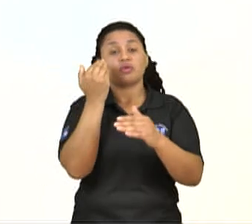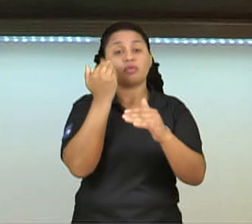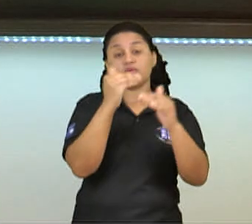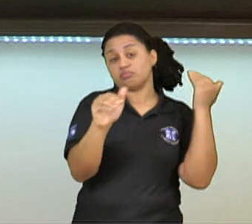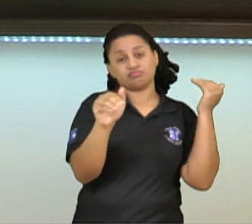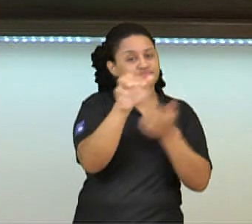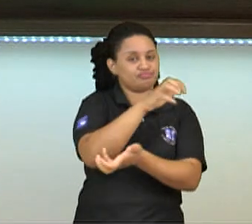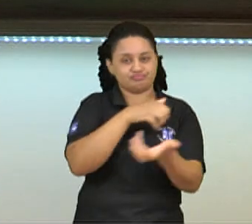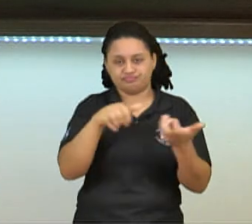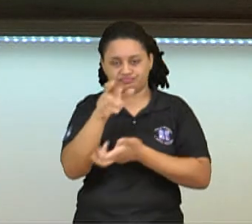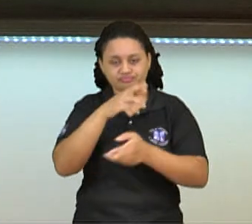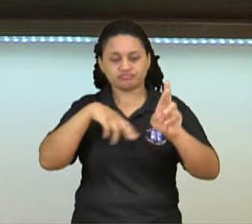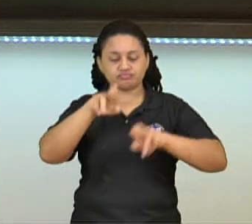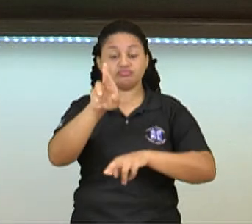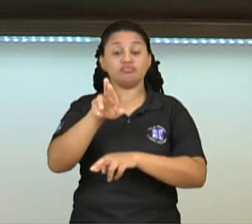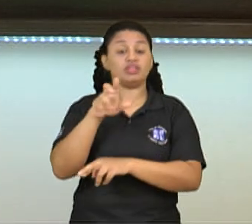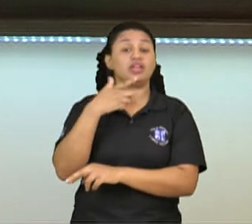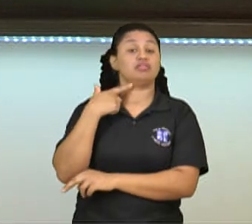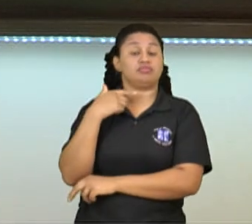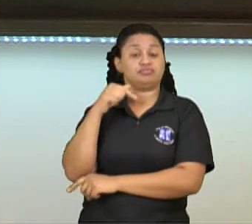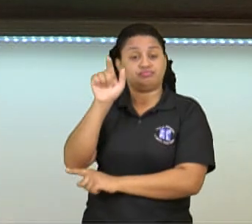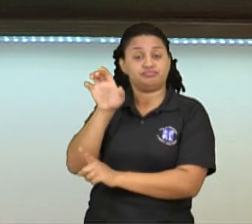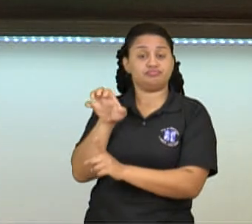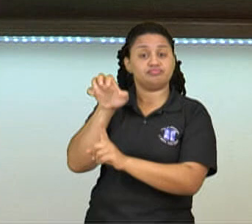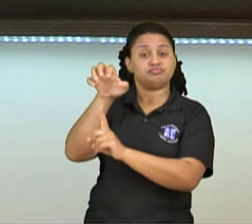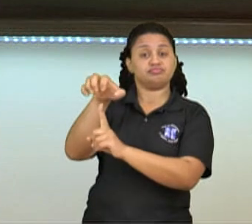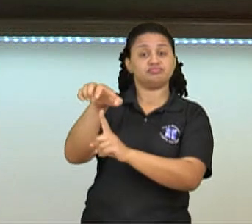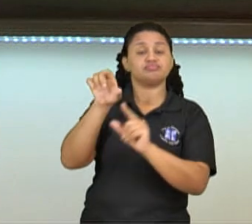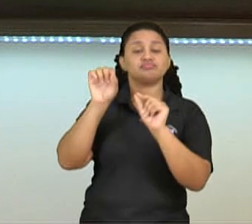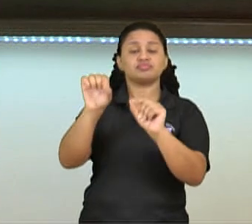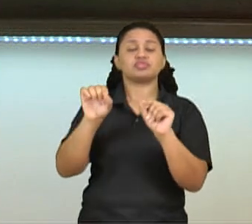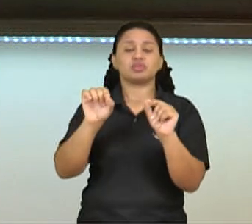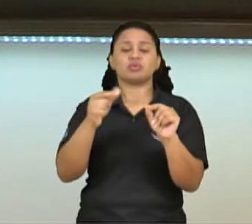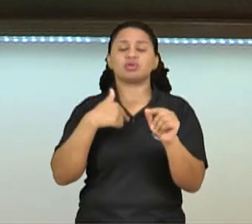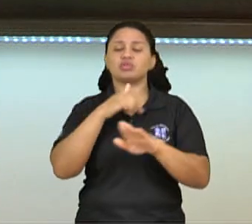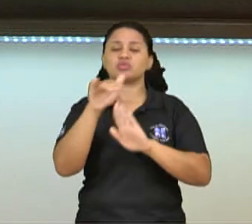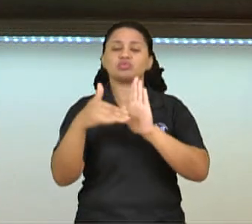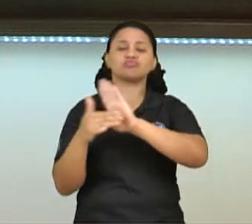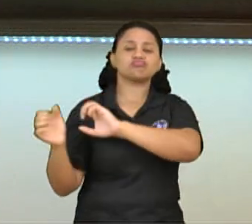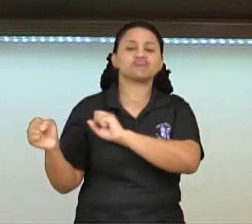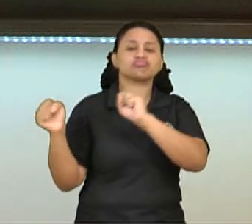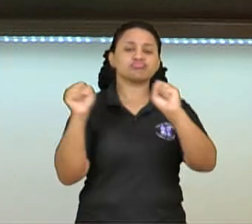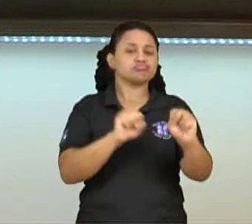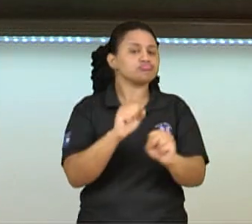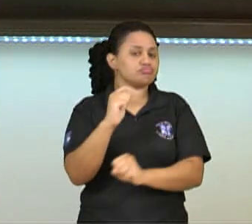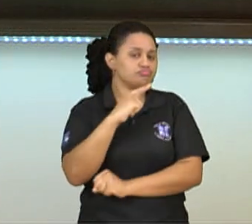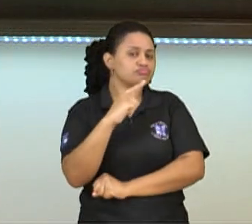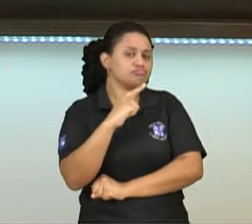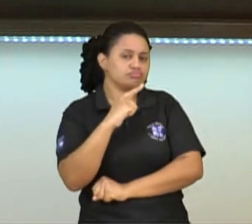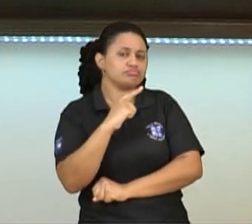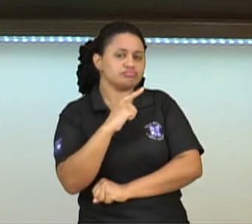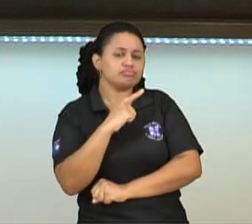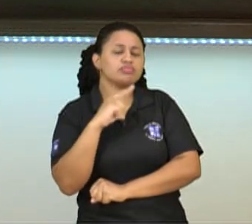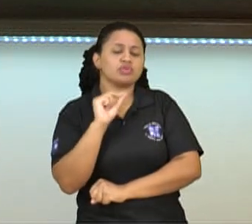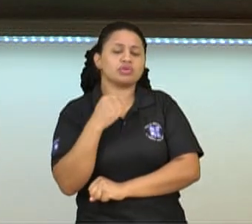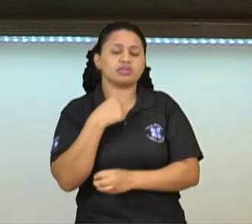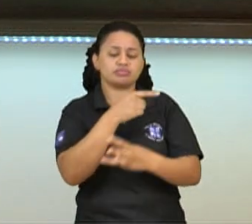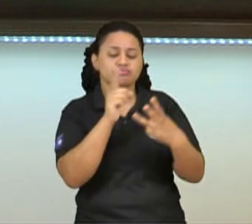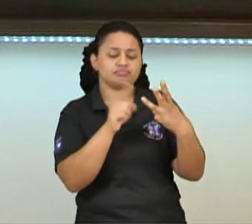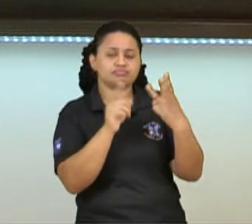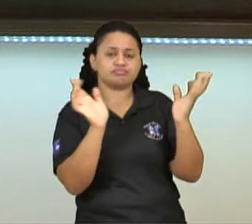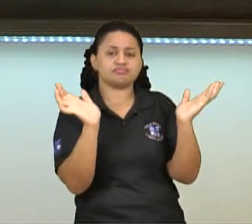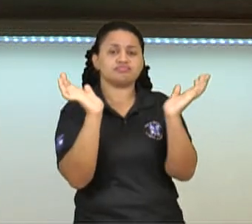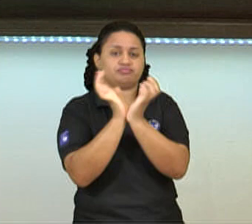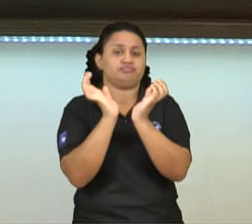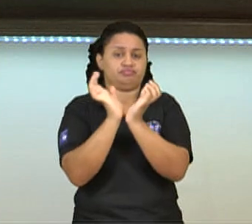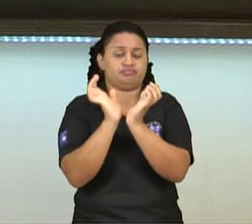o desejo do Luís XVI era acabar com todo esse poder que existia do terceiro Estado,